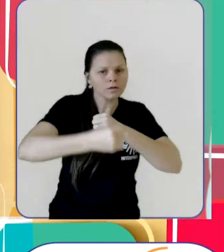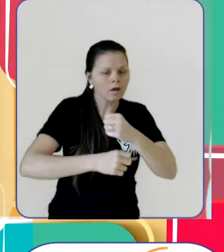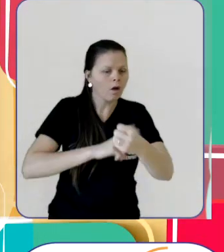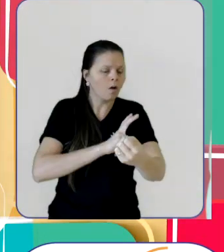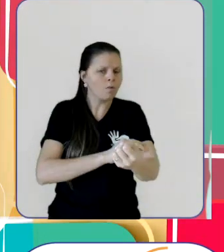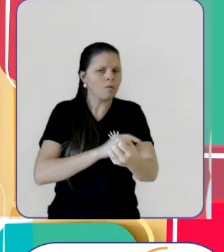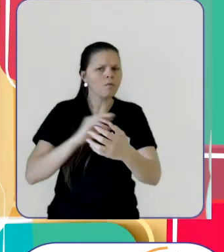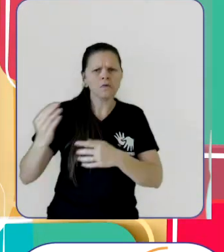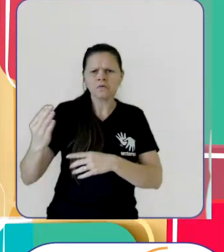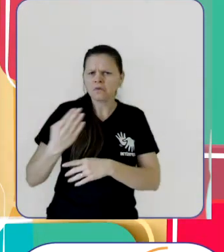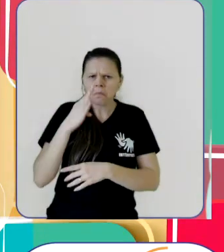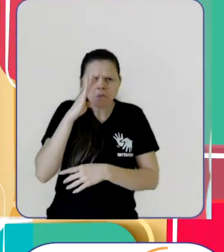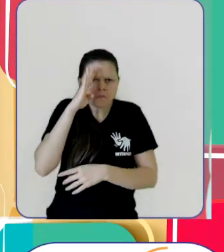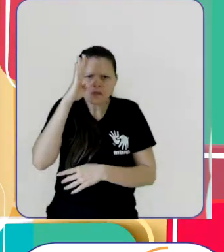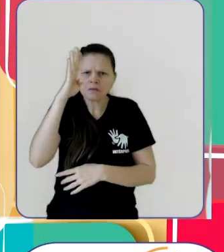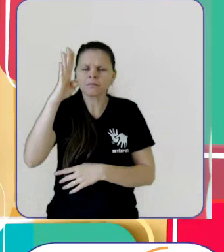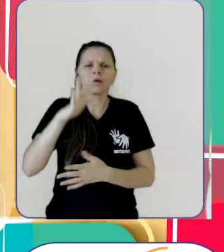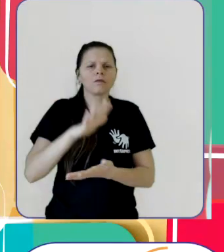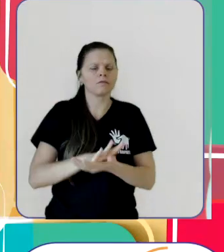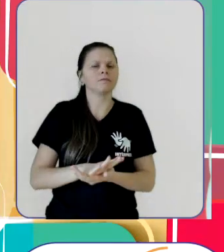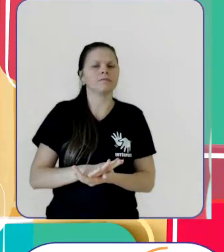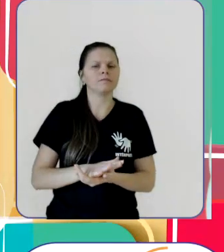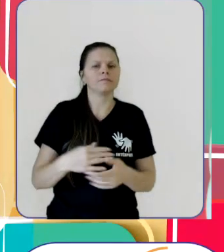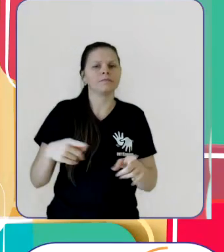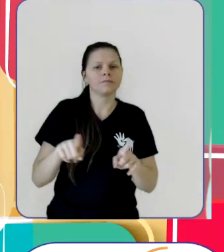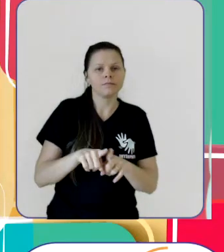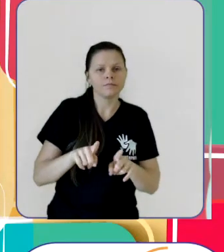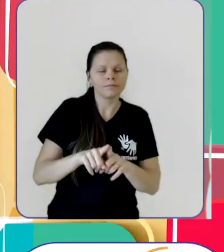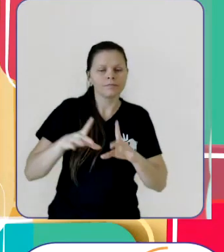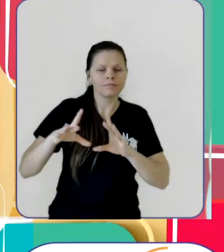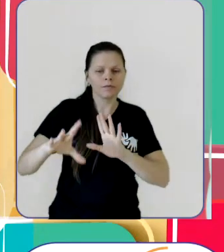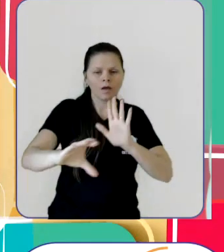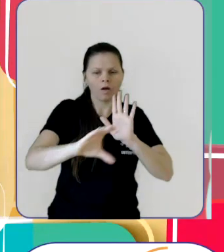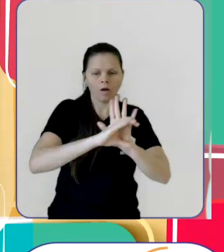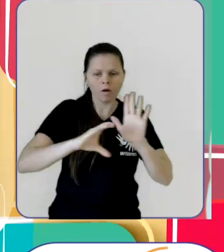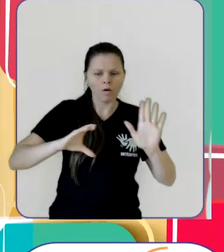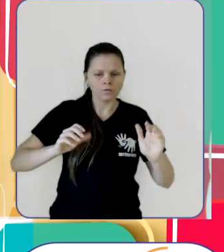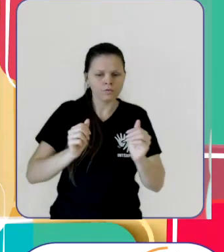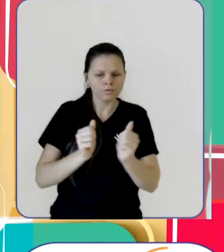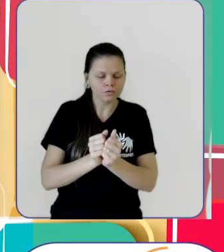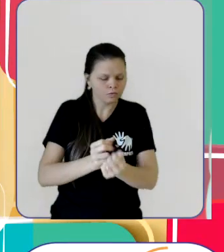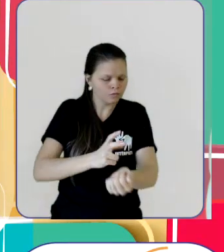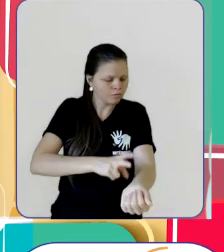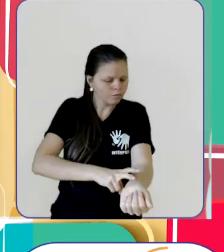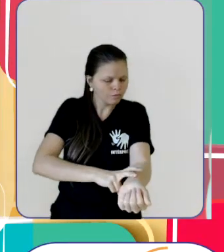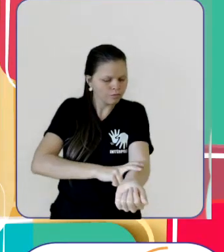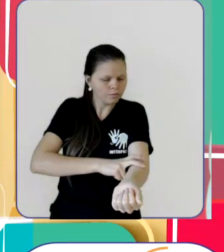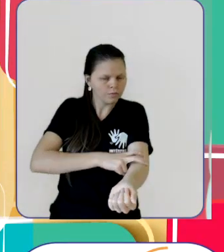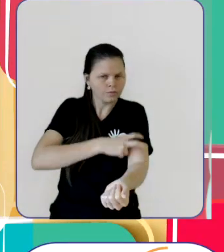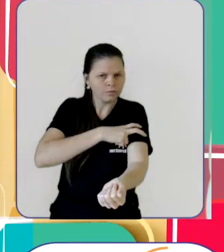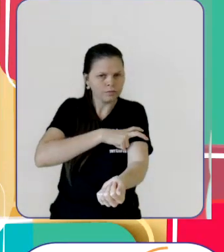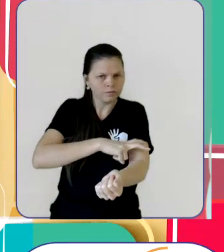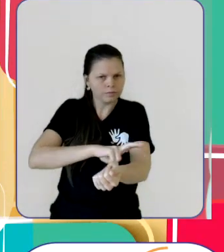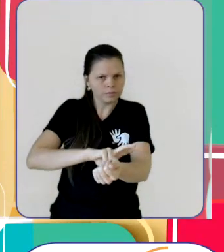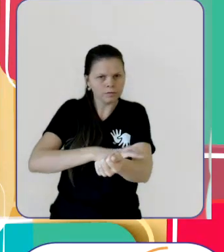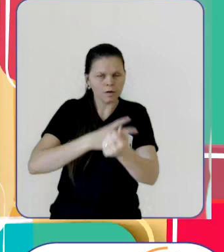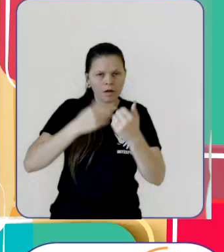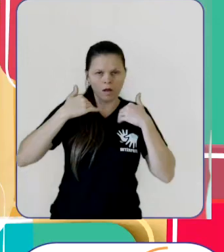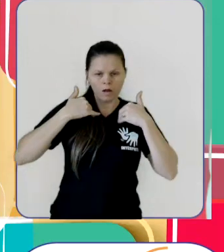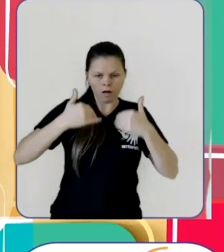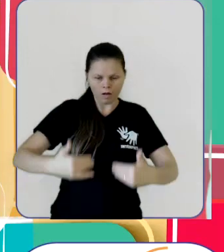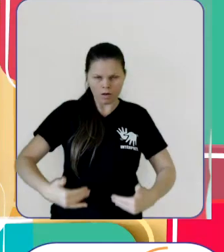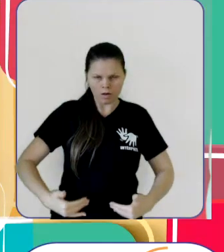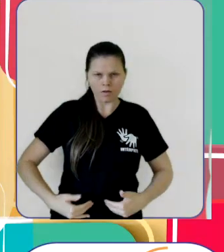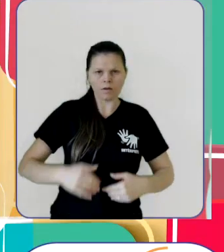suas funções. Então, o sistema muscular ele é composto pelo tecido muscular. Então, temos o esquelético, o liso